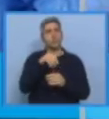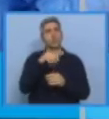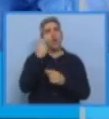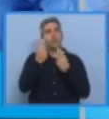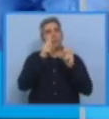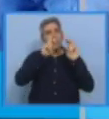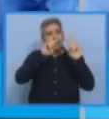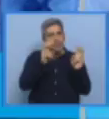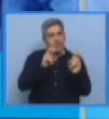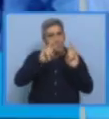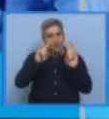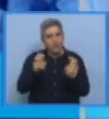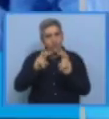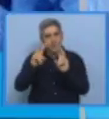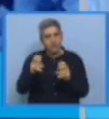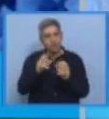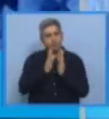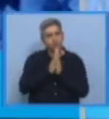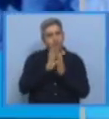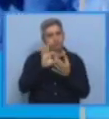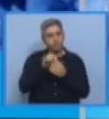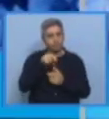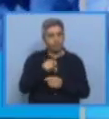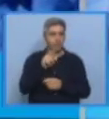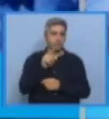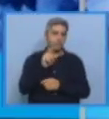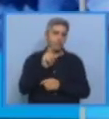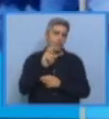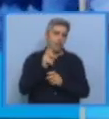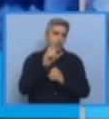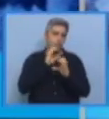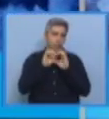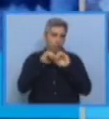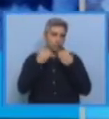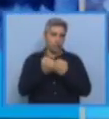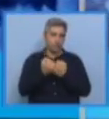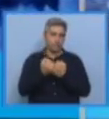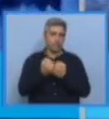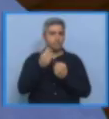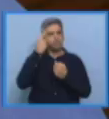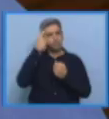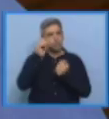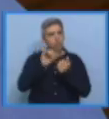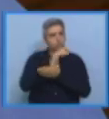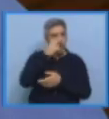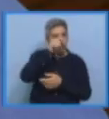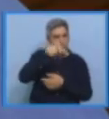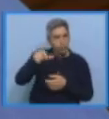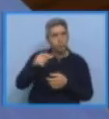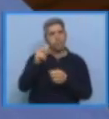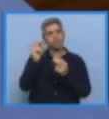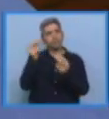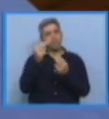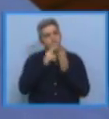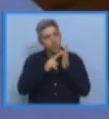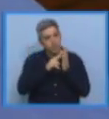alguns temas, algumas orações a respeito deste tema das comunicações sociais, a pensar nos jornalistas, a pensar nos consumidores dos média,